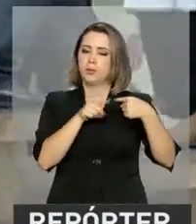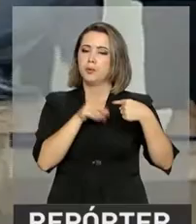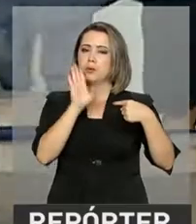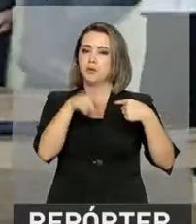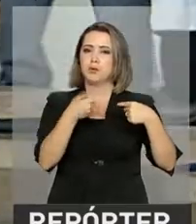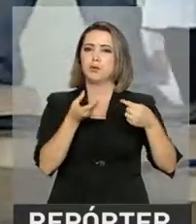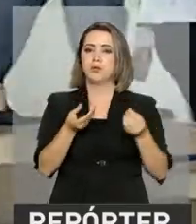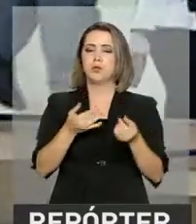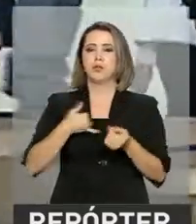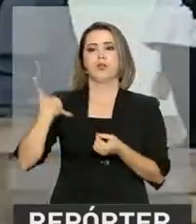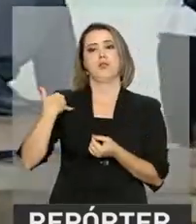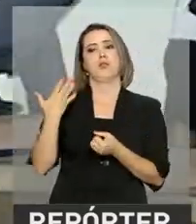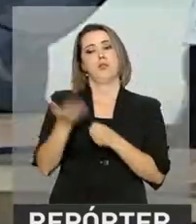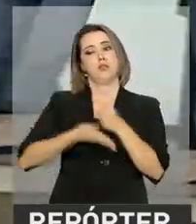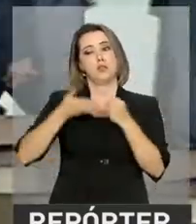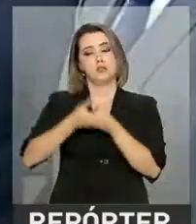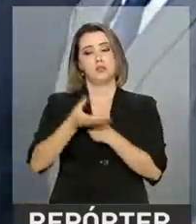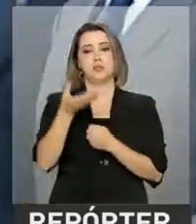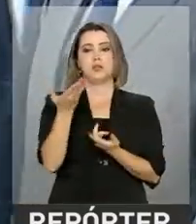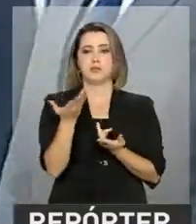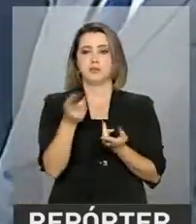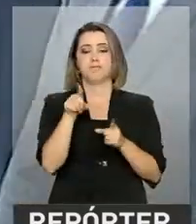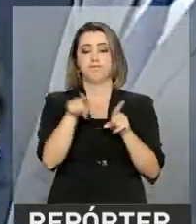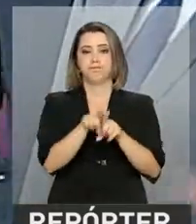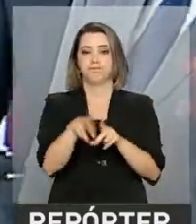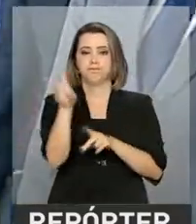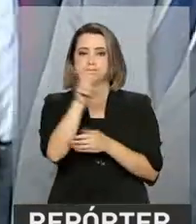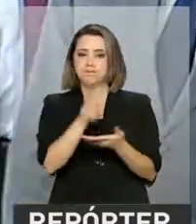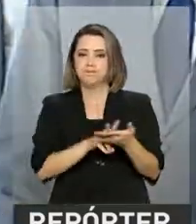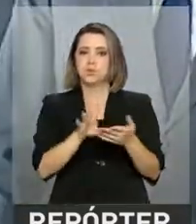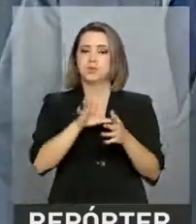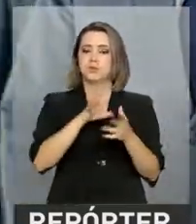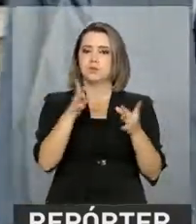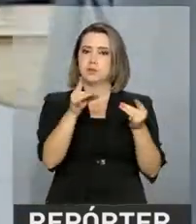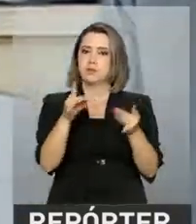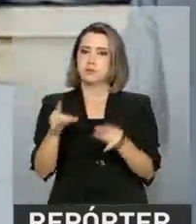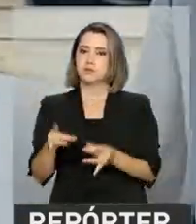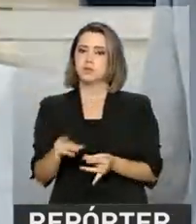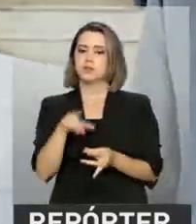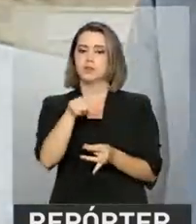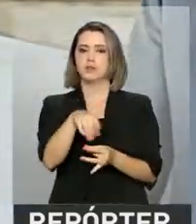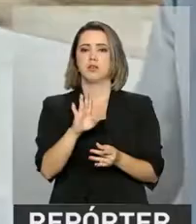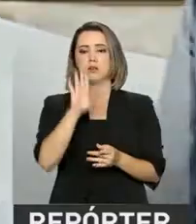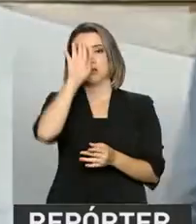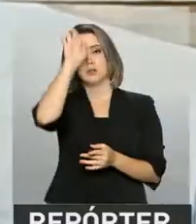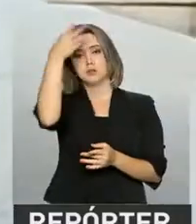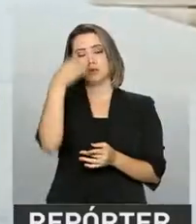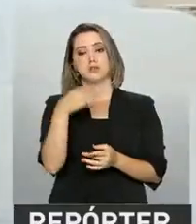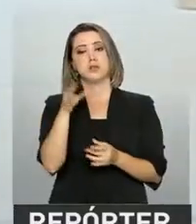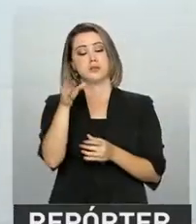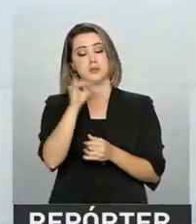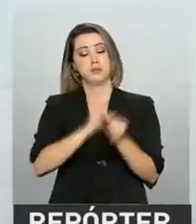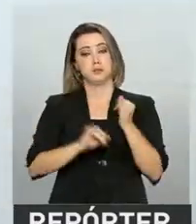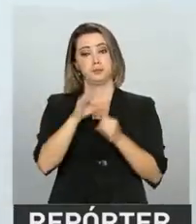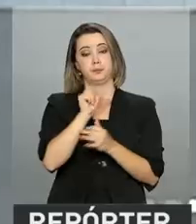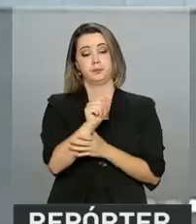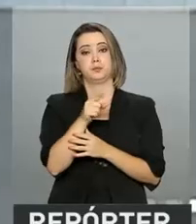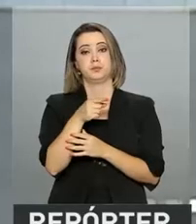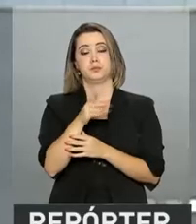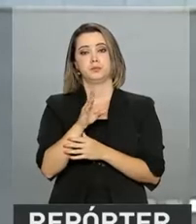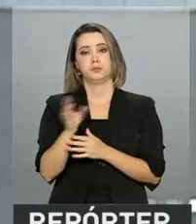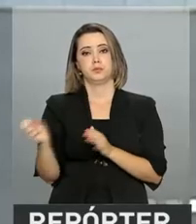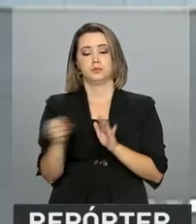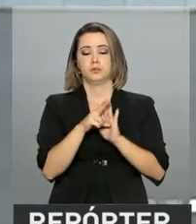é a idade de aposentadoria e analisou as principais observações em relação à reforma da previdência